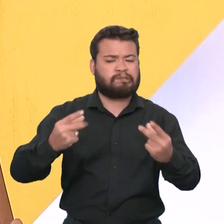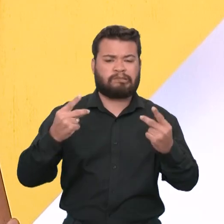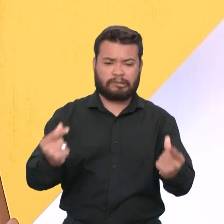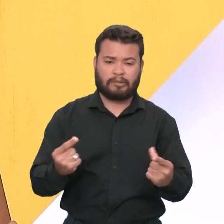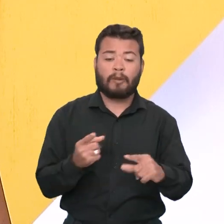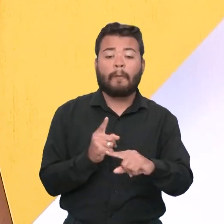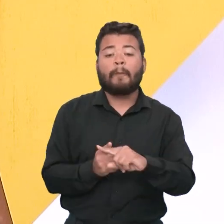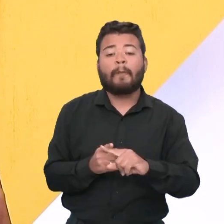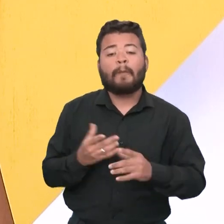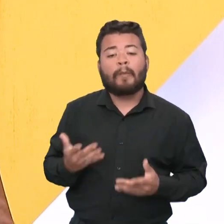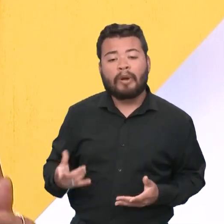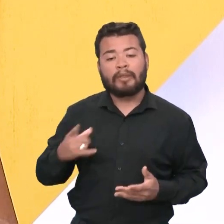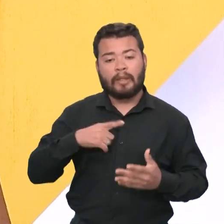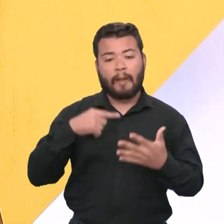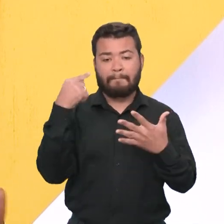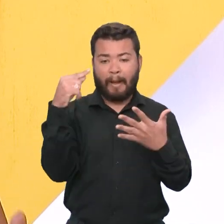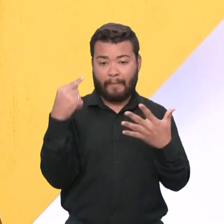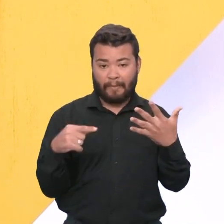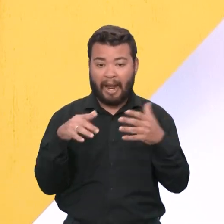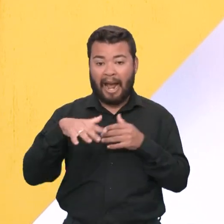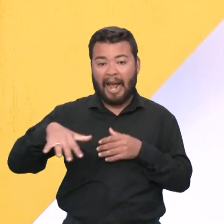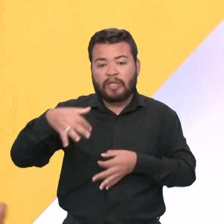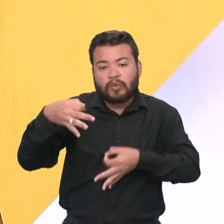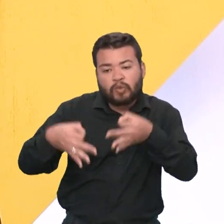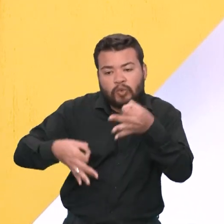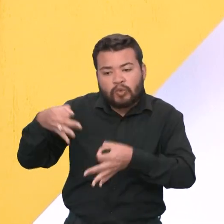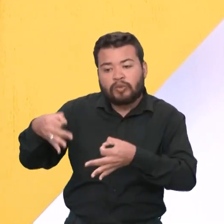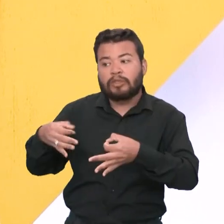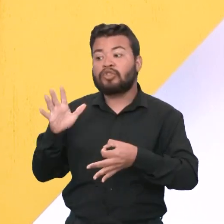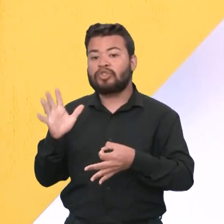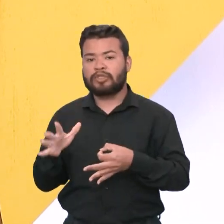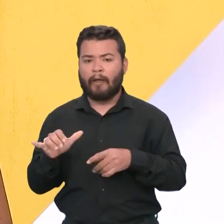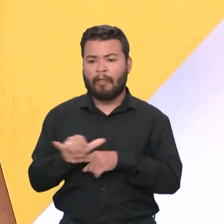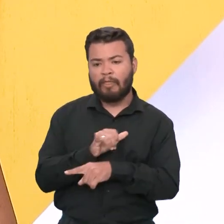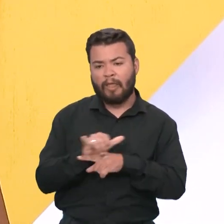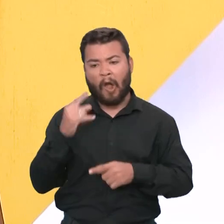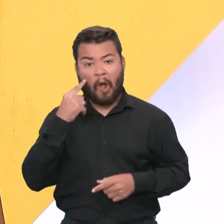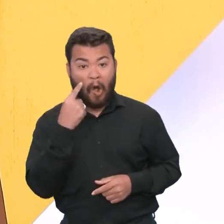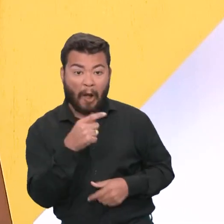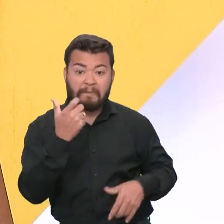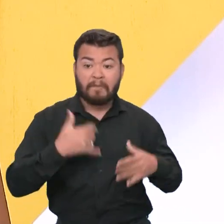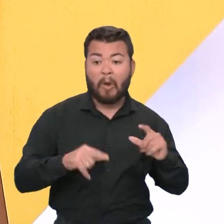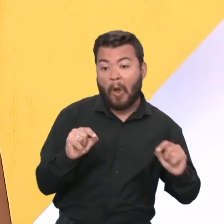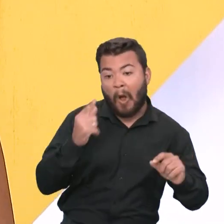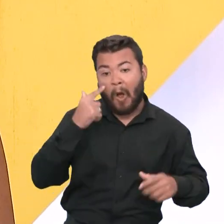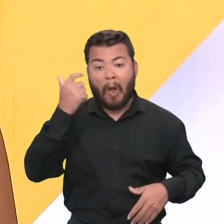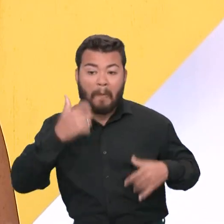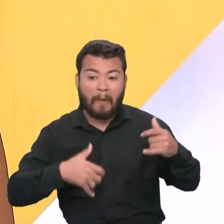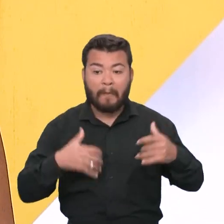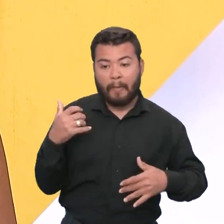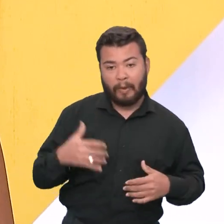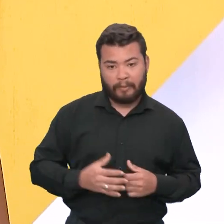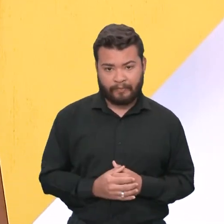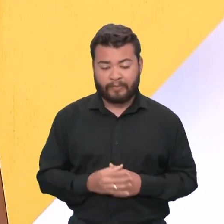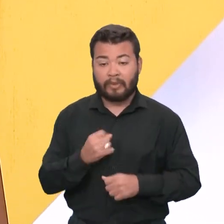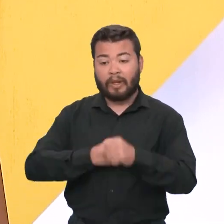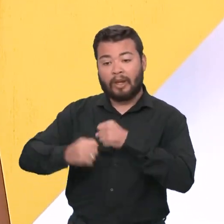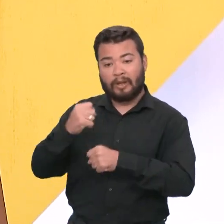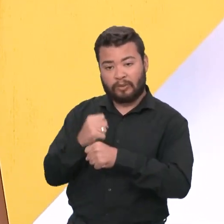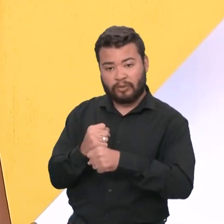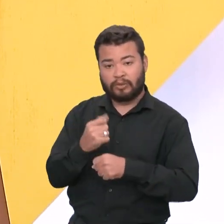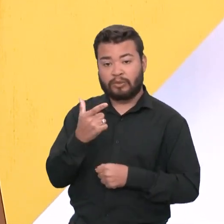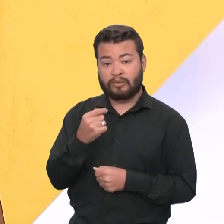outras instâncias judiciais começam a usar isso como argumento. Em 2013, o STF diz, olha,